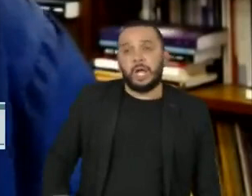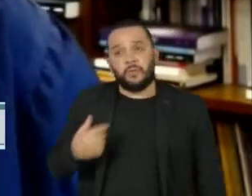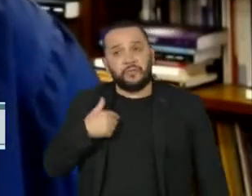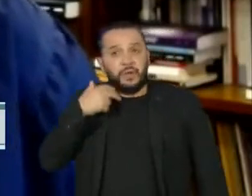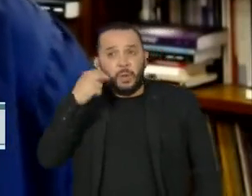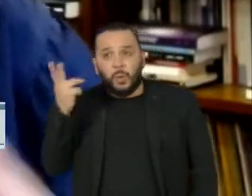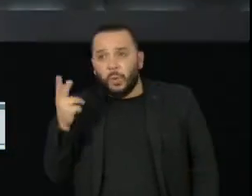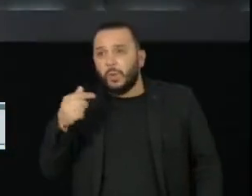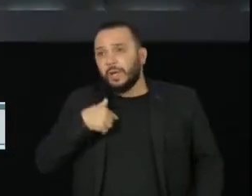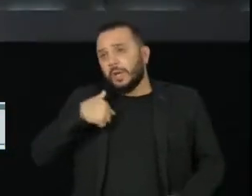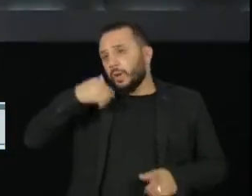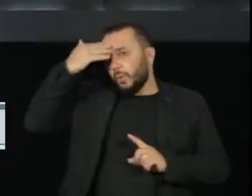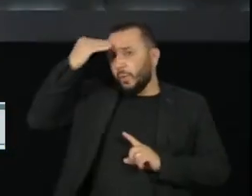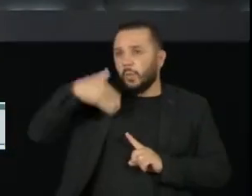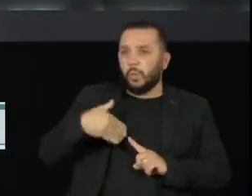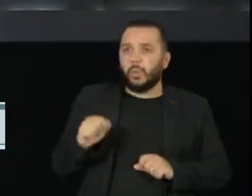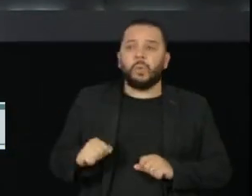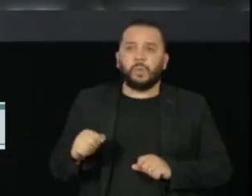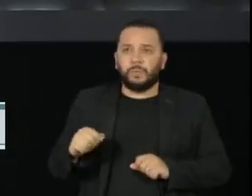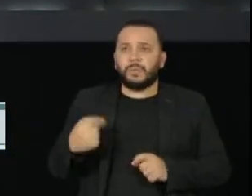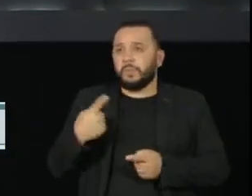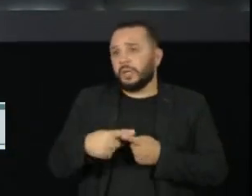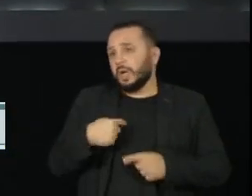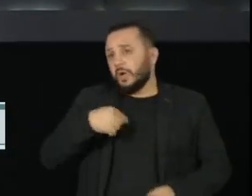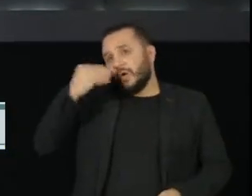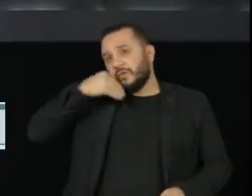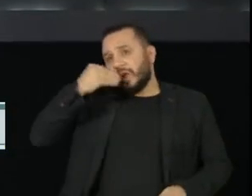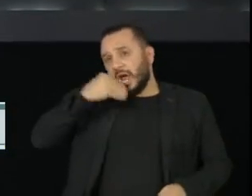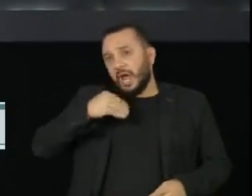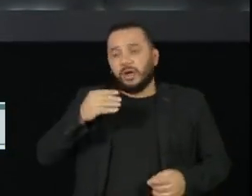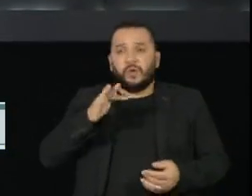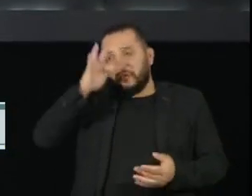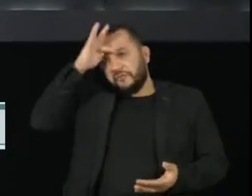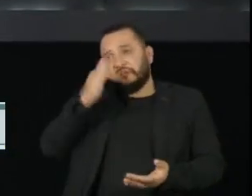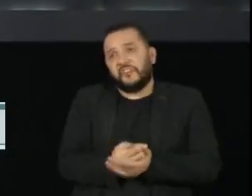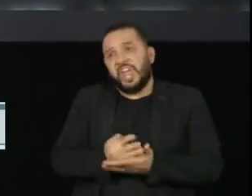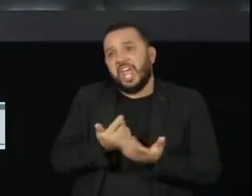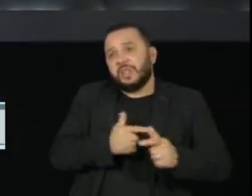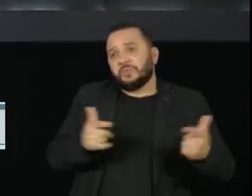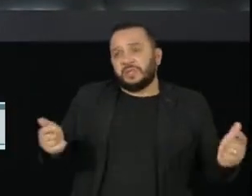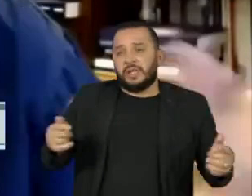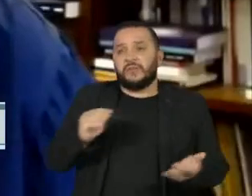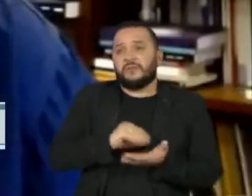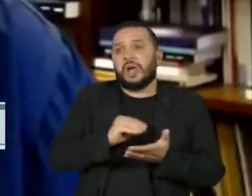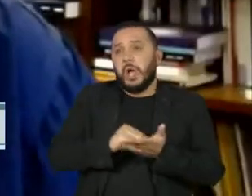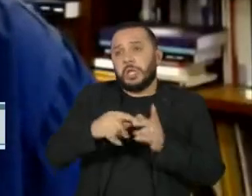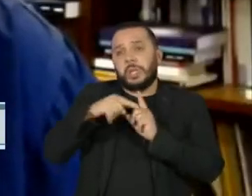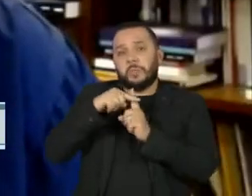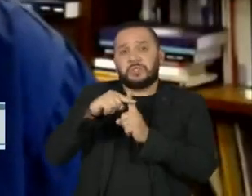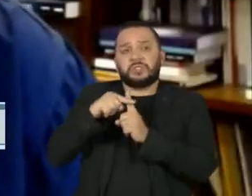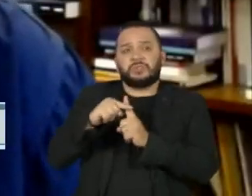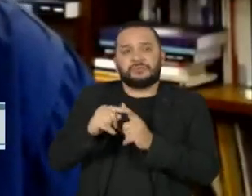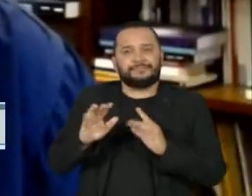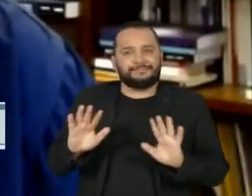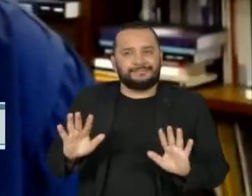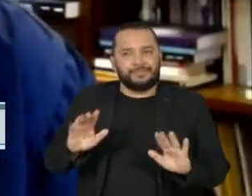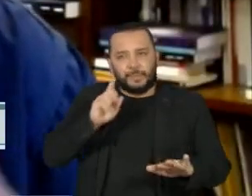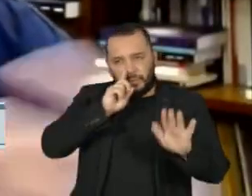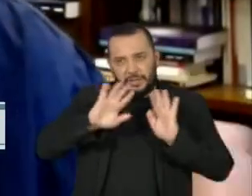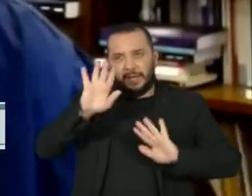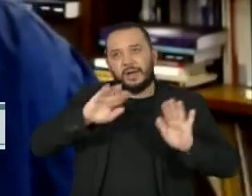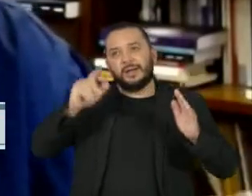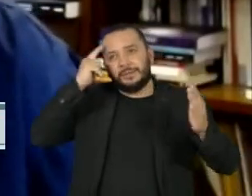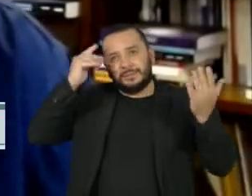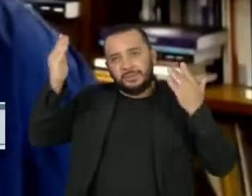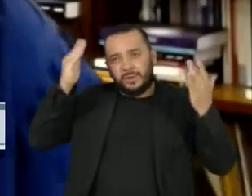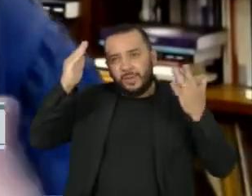vergonha, eu sinto culpa, isso é uma coisa de gente fraca, ou falta fé, ou falta pensamento positivo. Os nossos sintomas psicológicos, eles